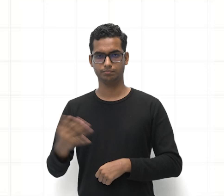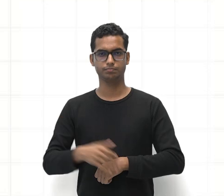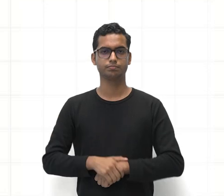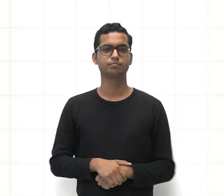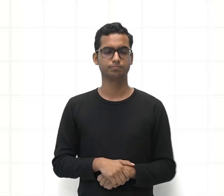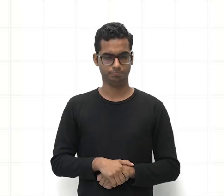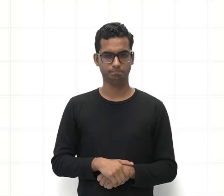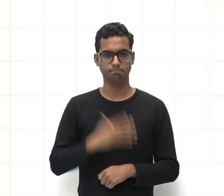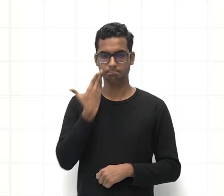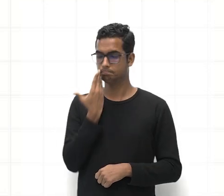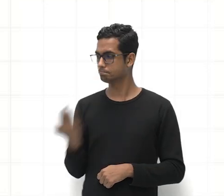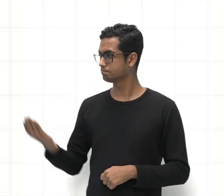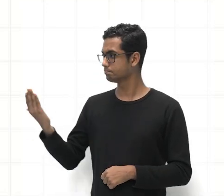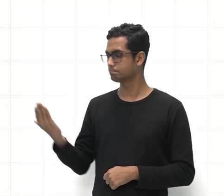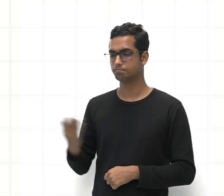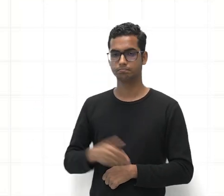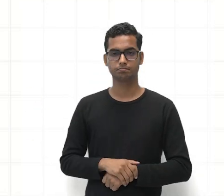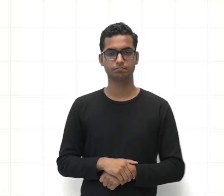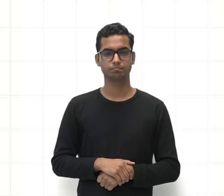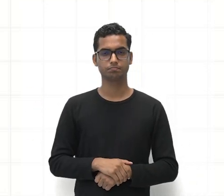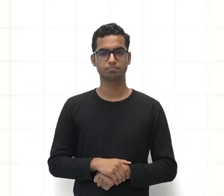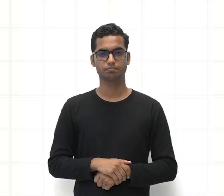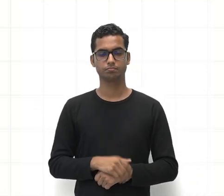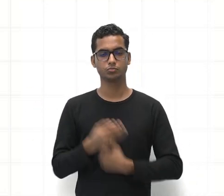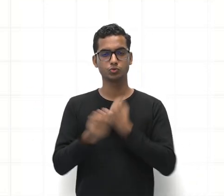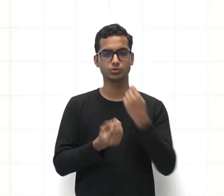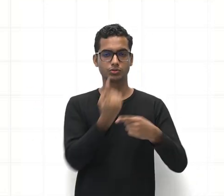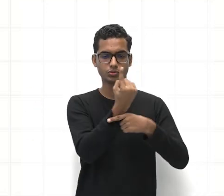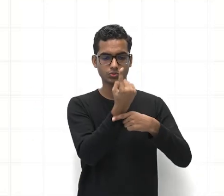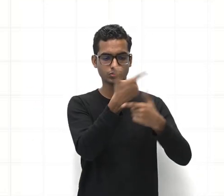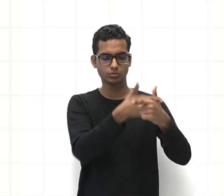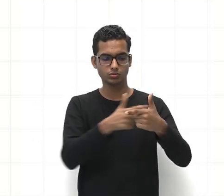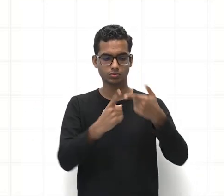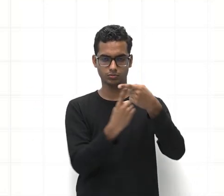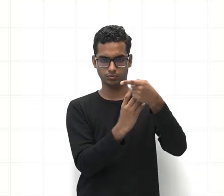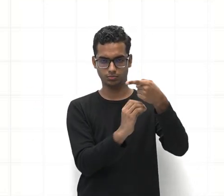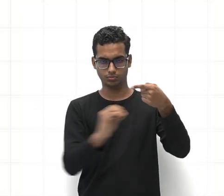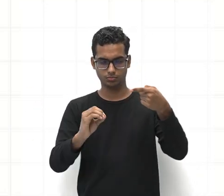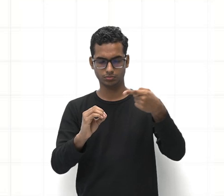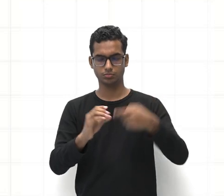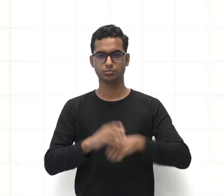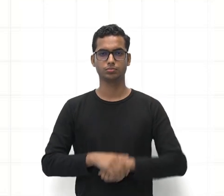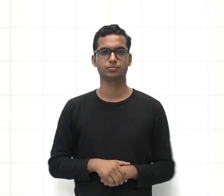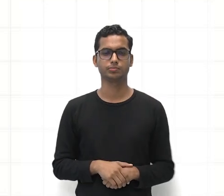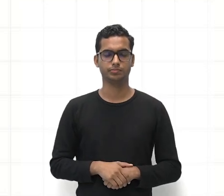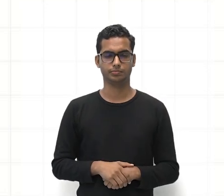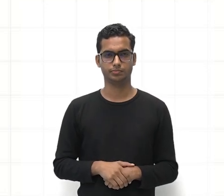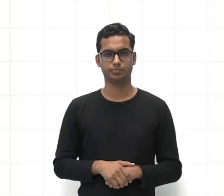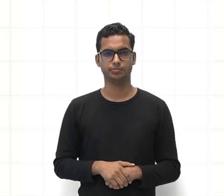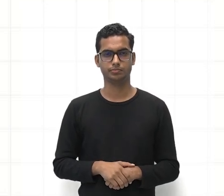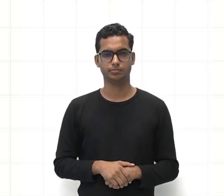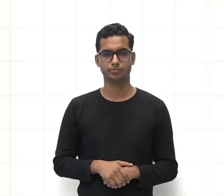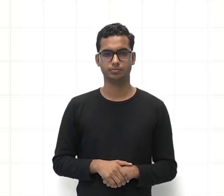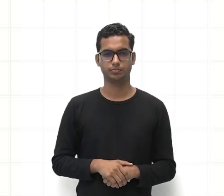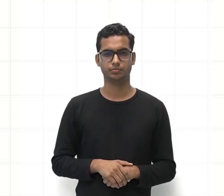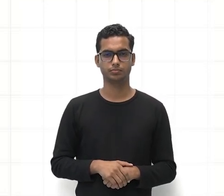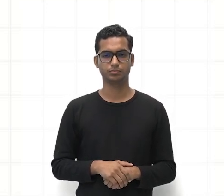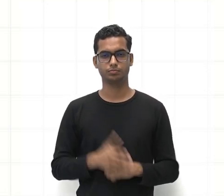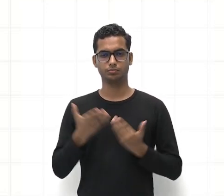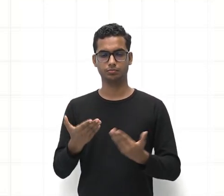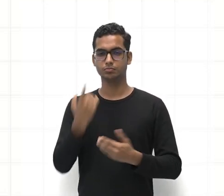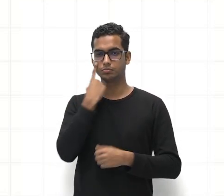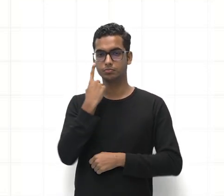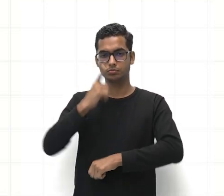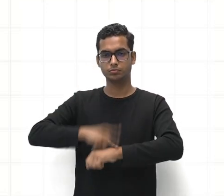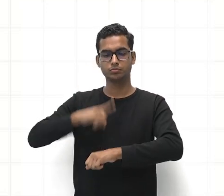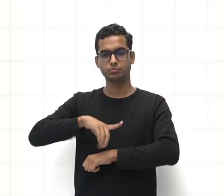0,01. Afinal de contas, estamos dividindo 1 por 100. E ao fazermos isso, deslocamos a vírgula 2